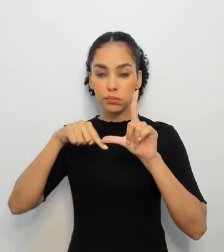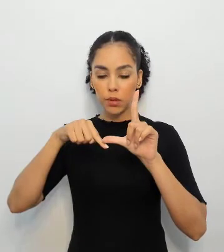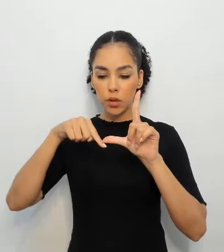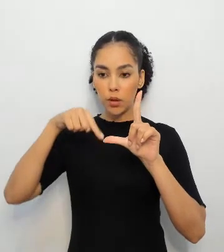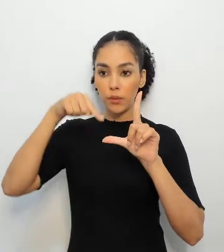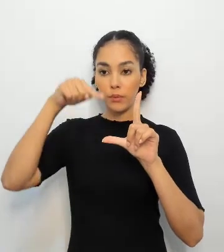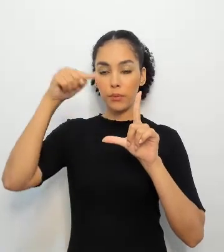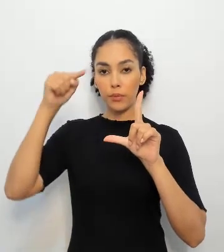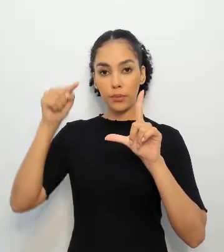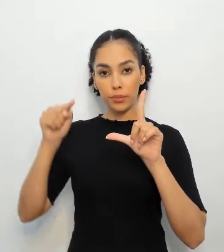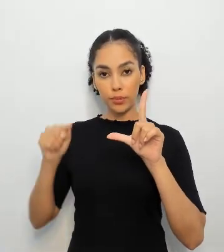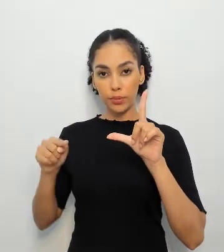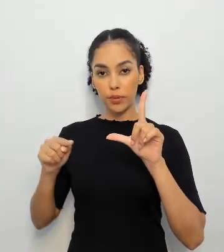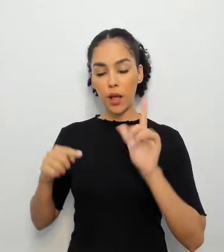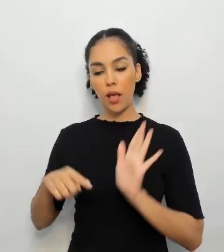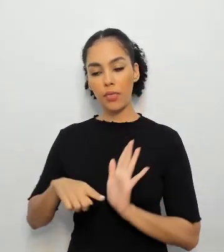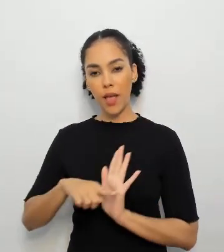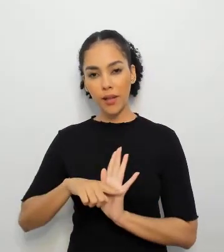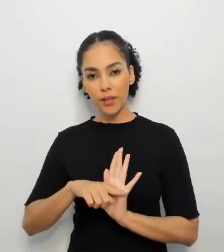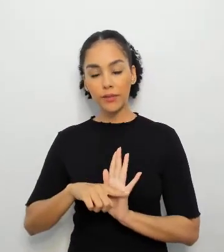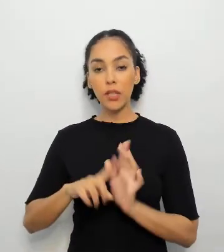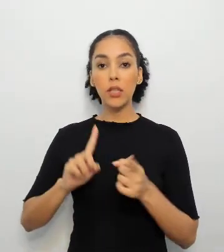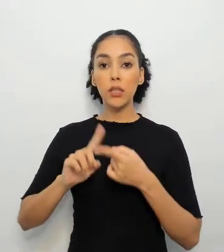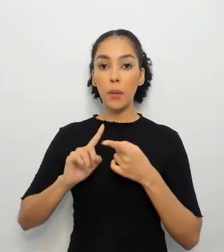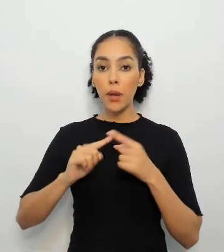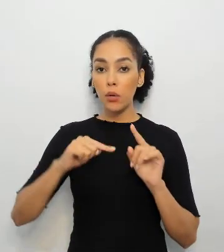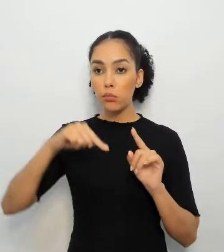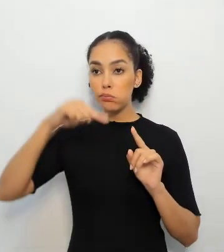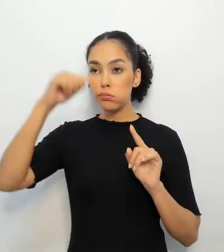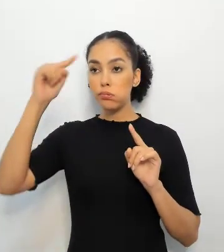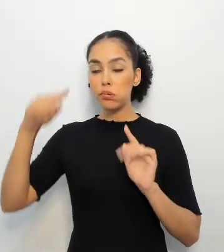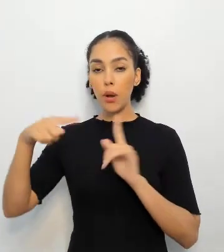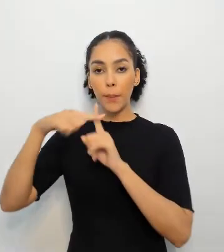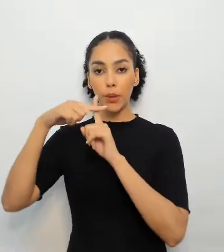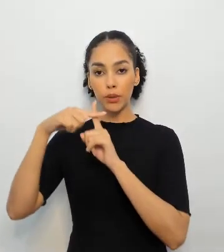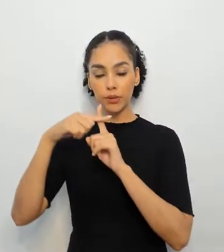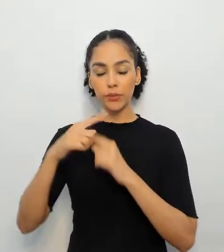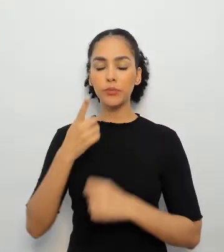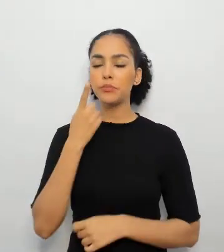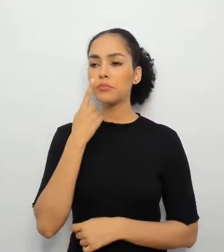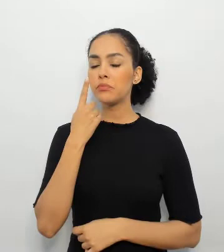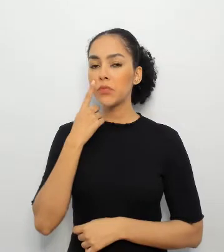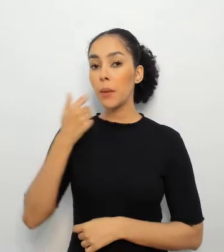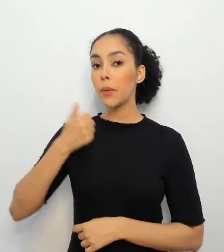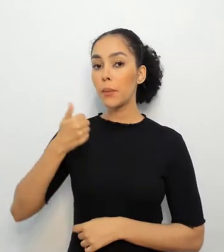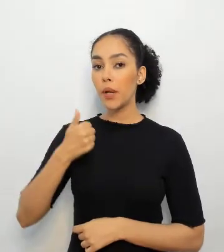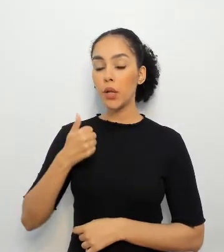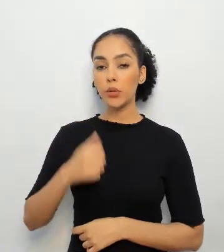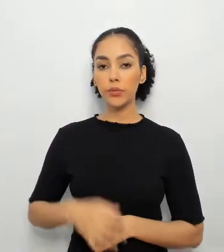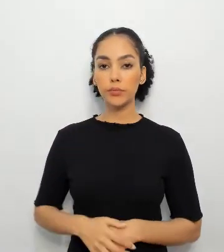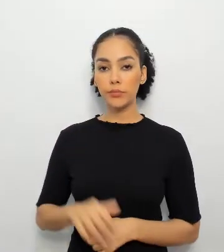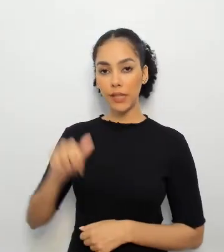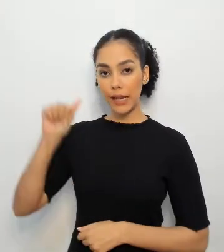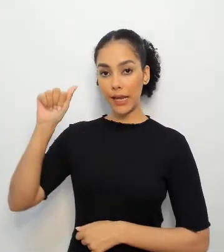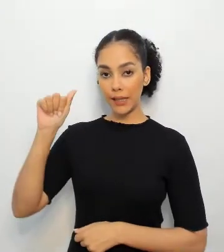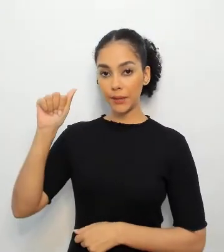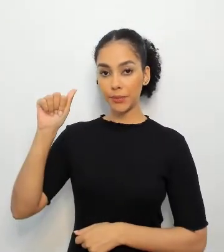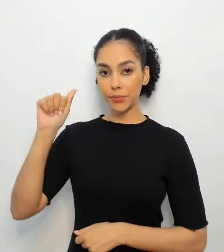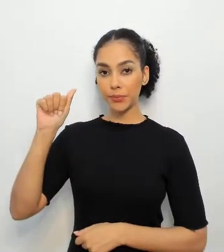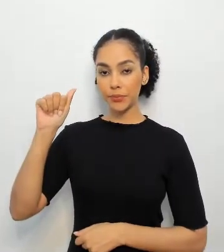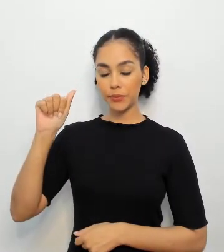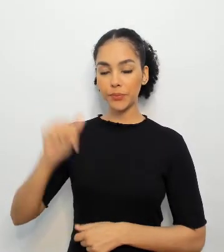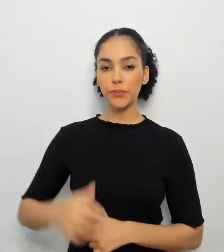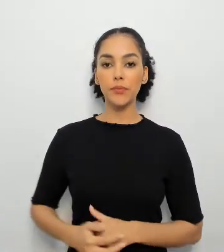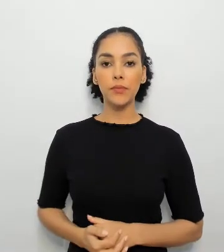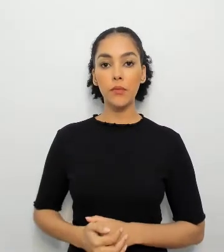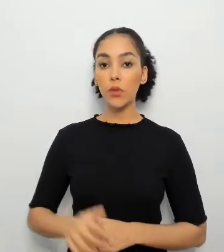0 e é positiva de 15 até 30 no intervalo aberto, tá bom? Vamos observar primeiro esse item A. No